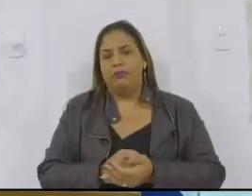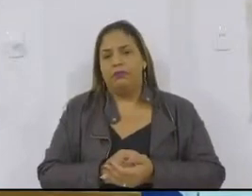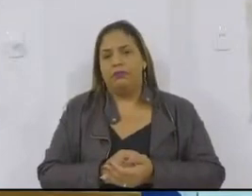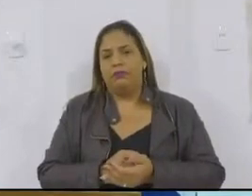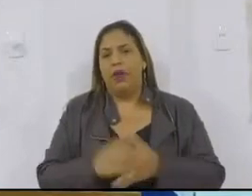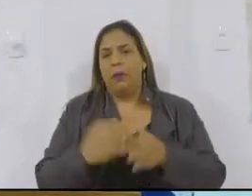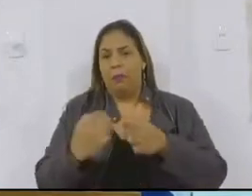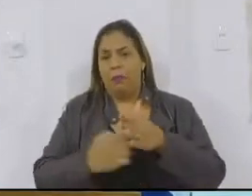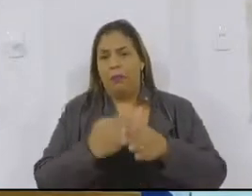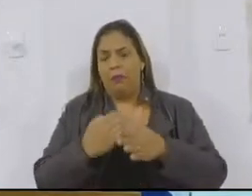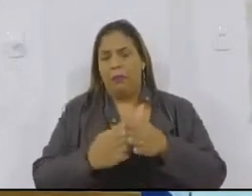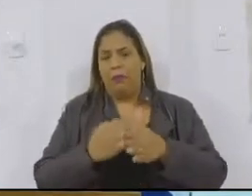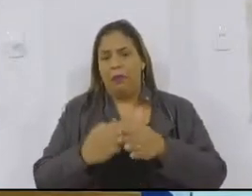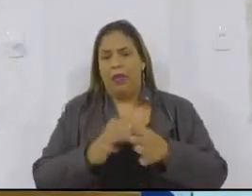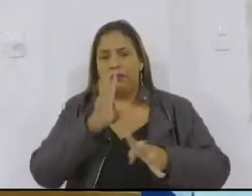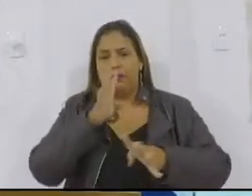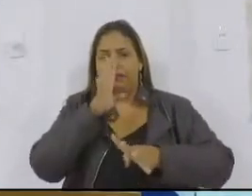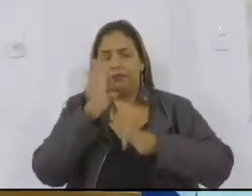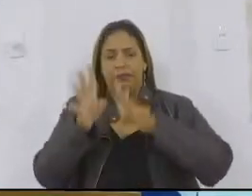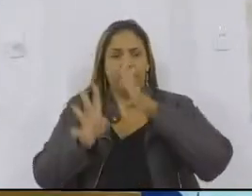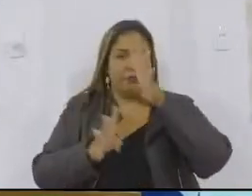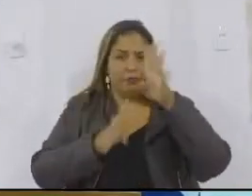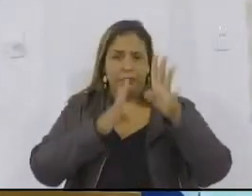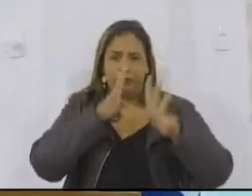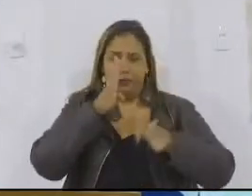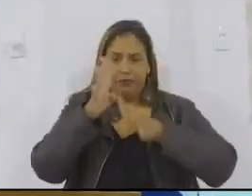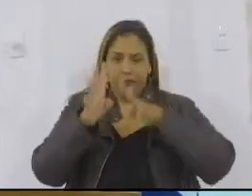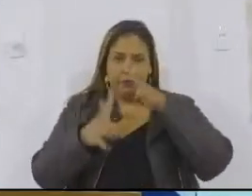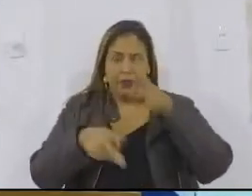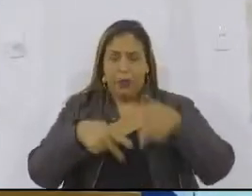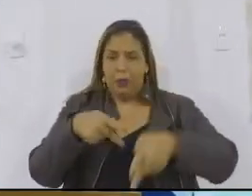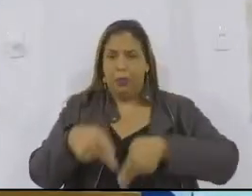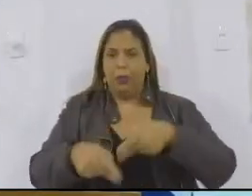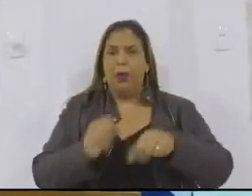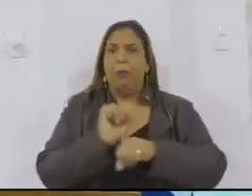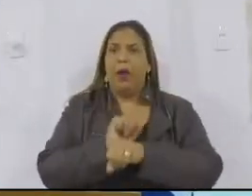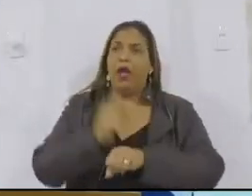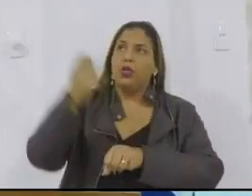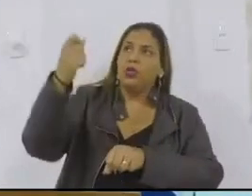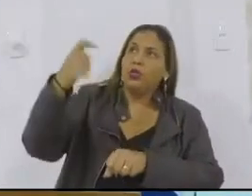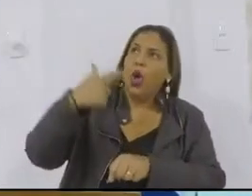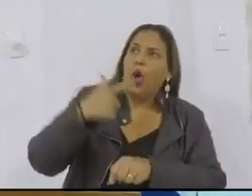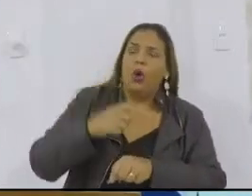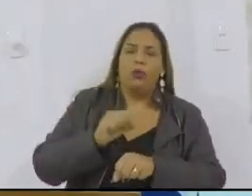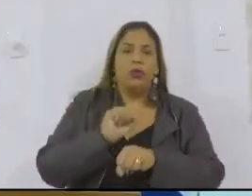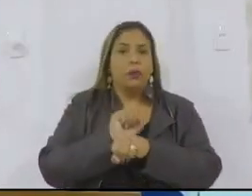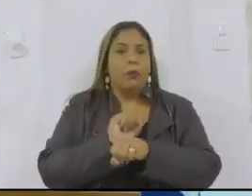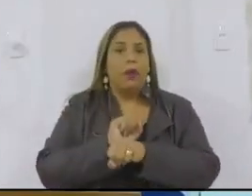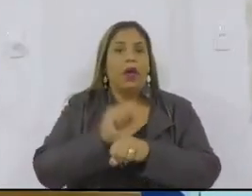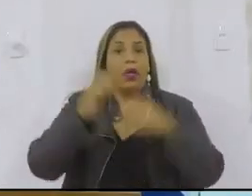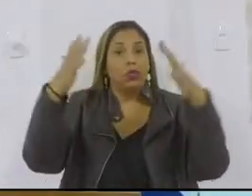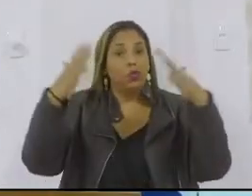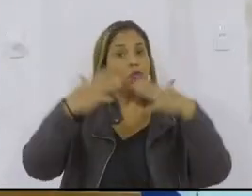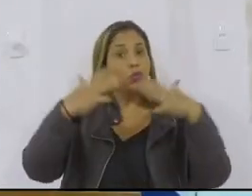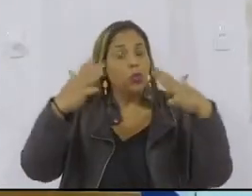quer. E a população fica no sol, na chuva, na rua,